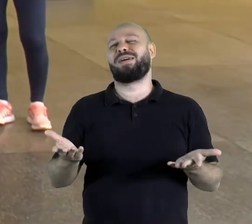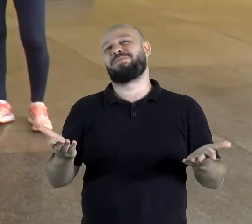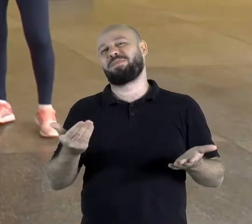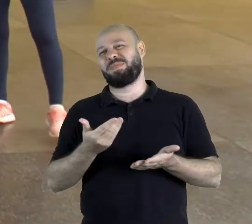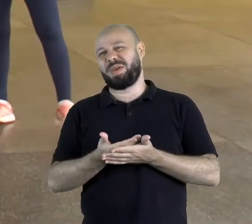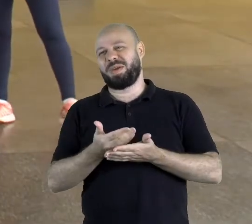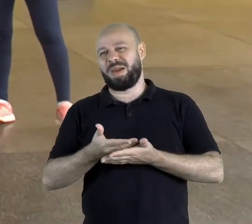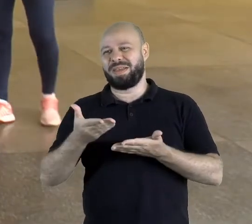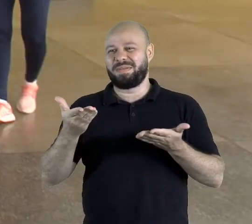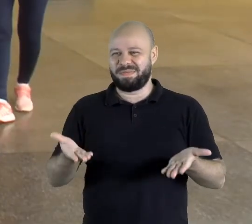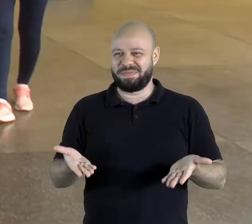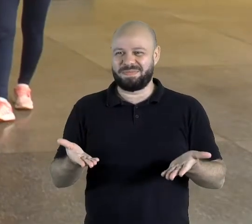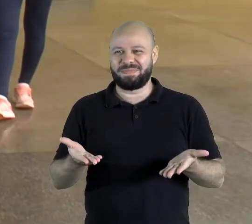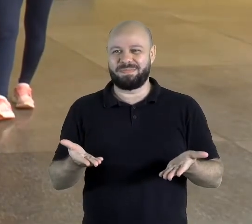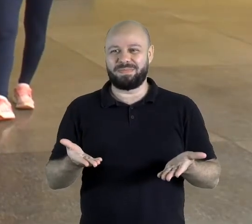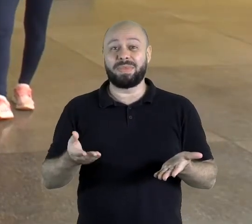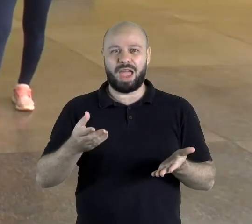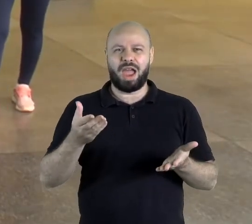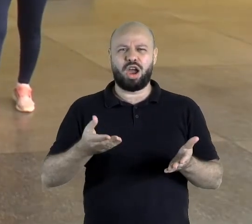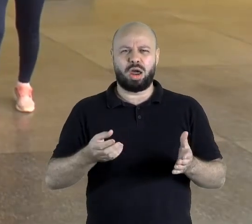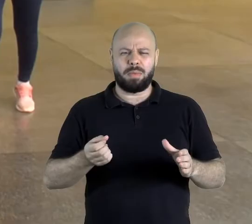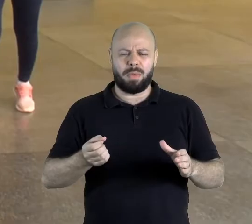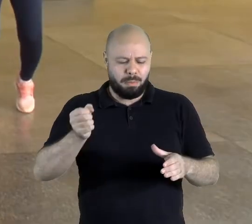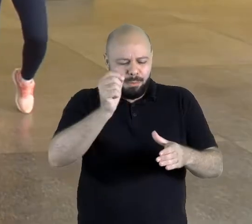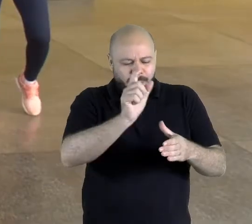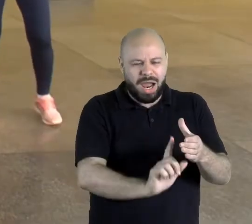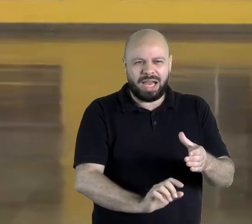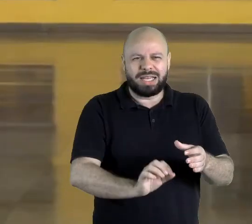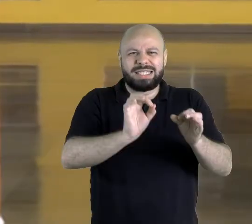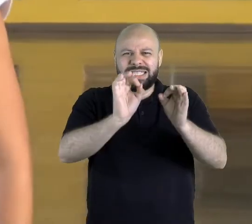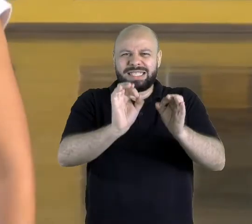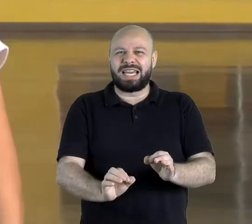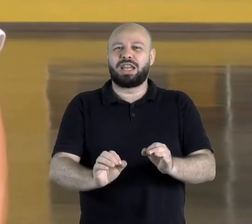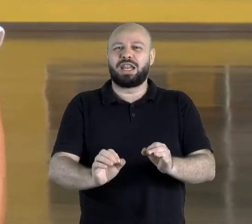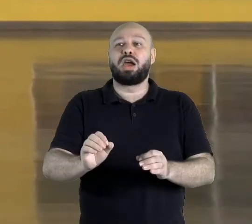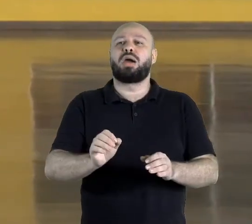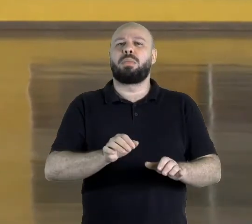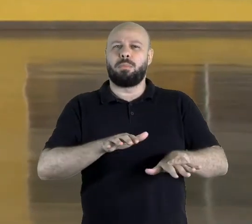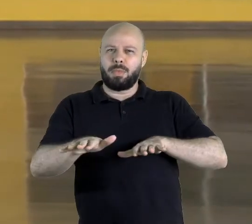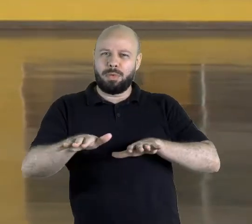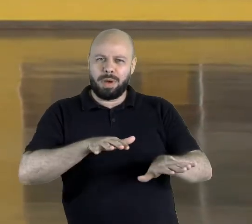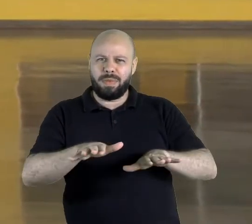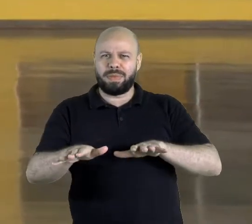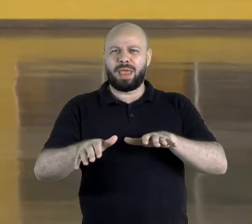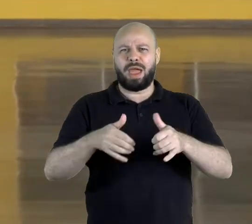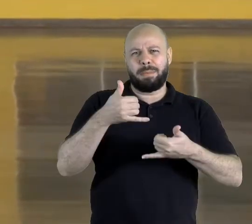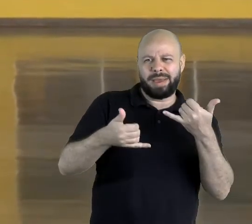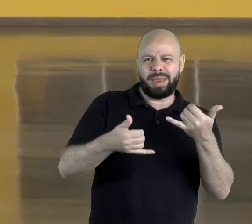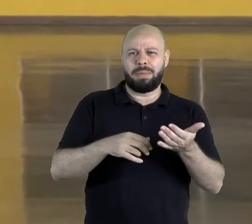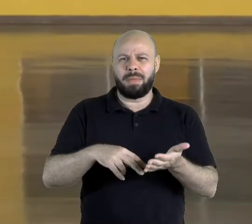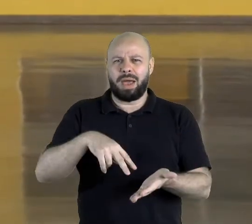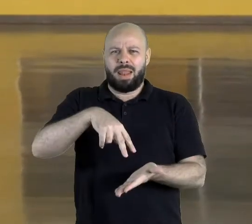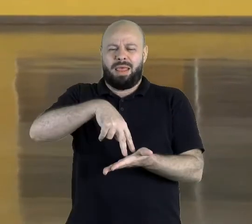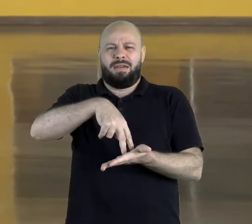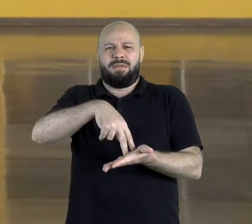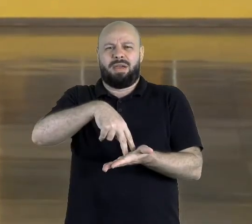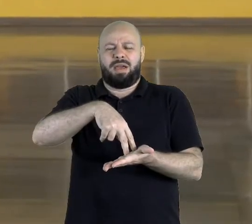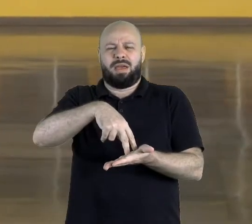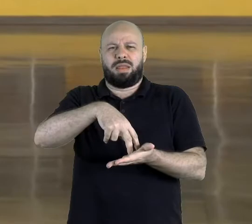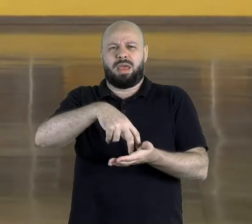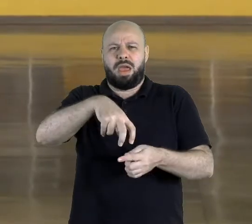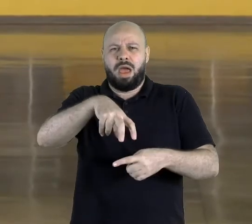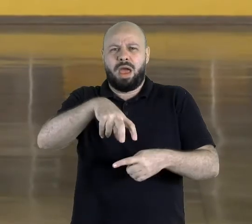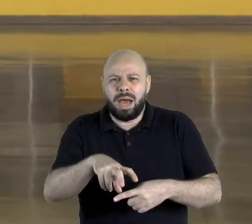é essa. Vamos acertar, vamos nos divertir, vamos movimentar. Você viu que a gente levanta, abaixa, pega o